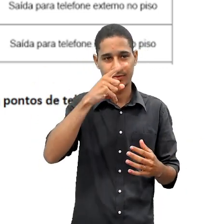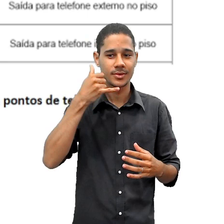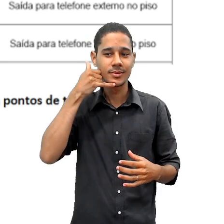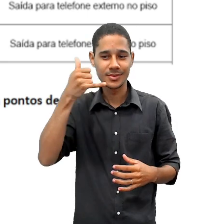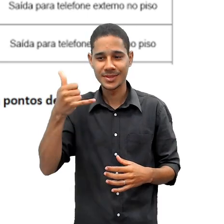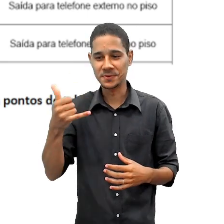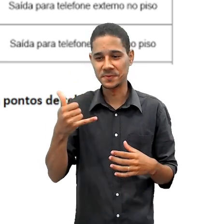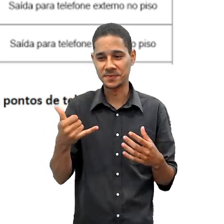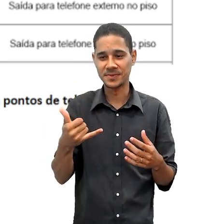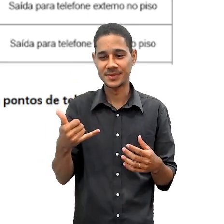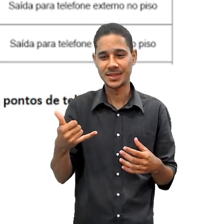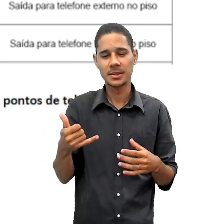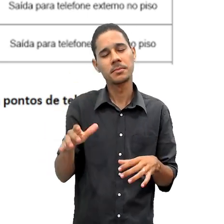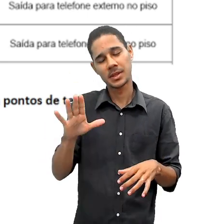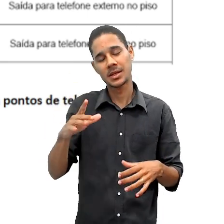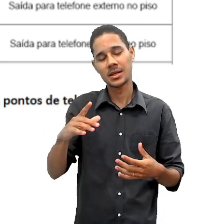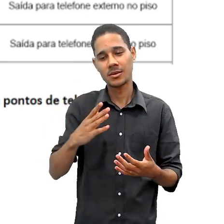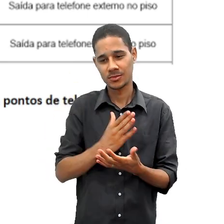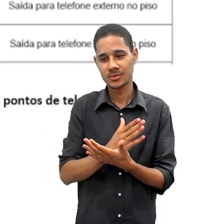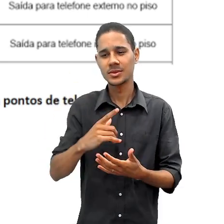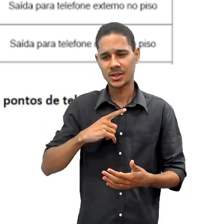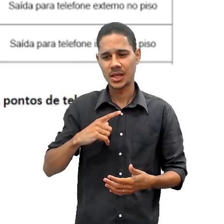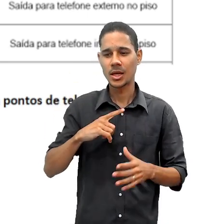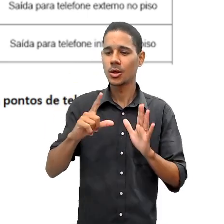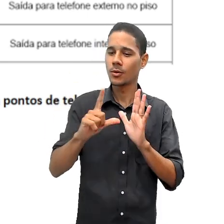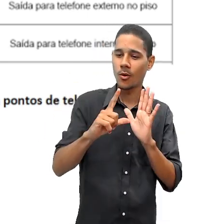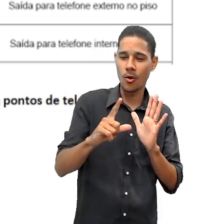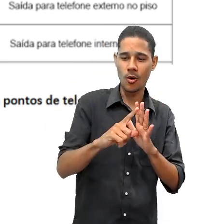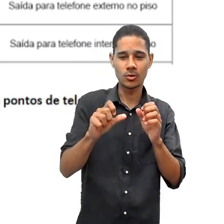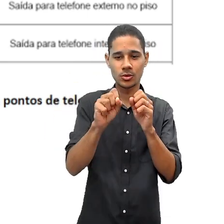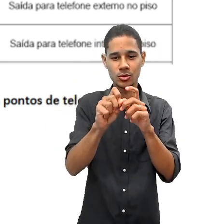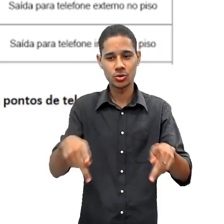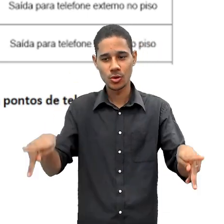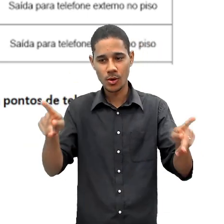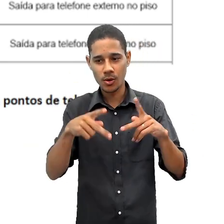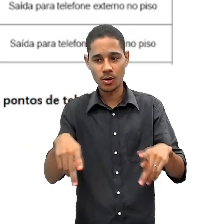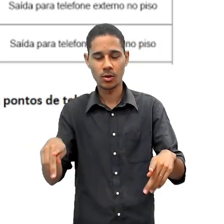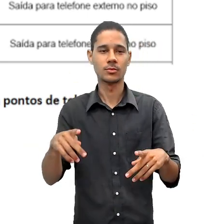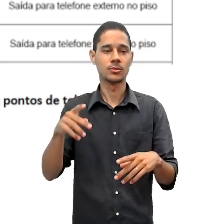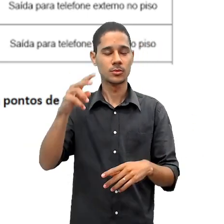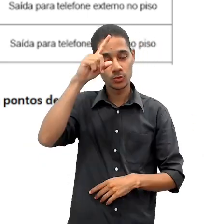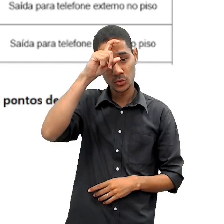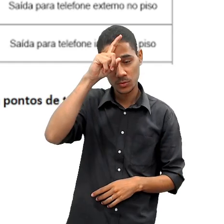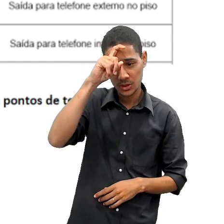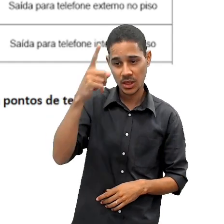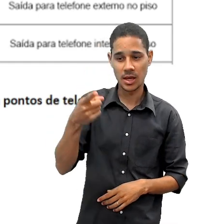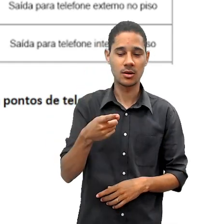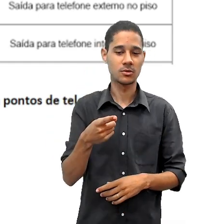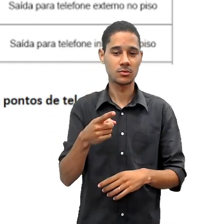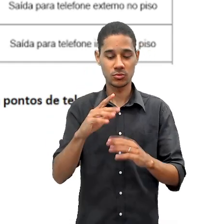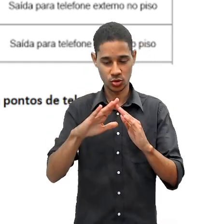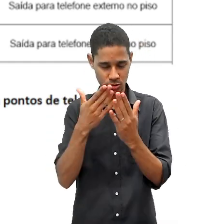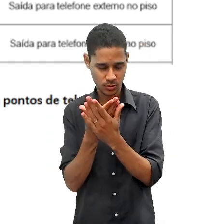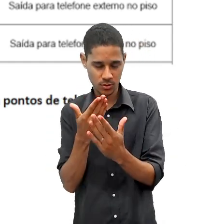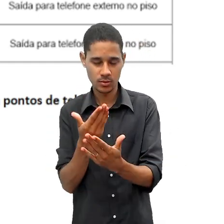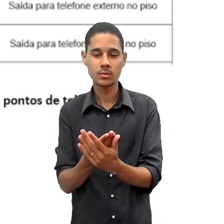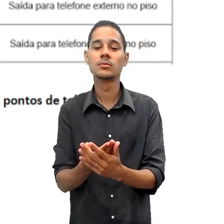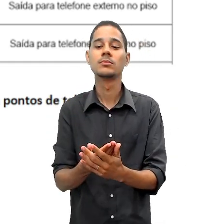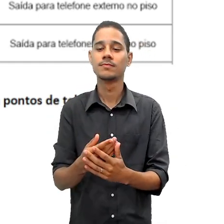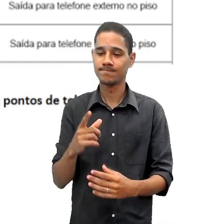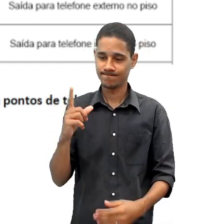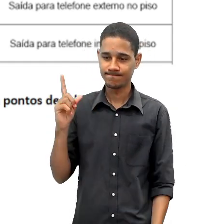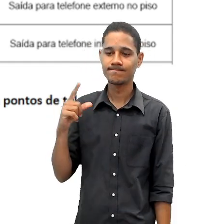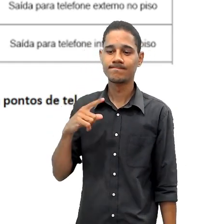ainda existe, por exemplo, em lojas, em shopping centers, em hospitais e em escolas, você vai trabalhar com